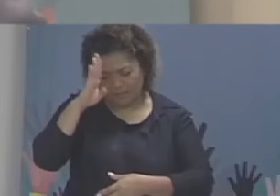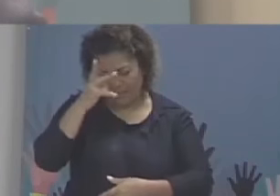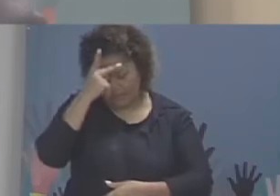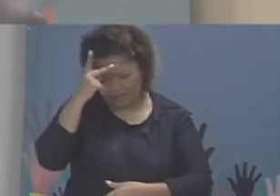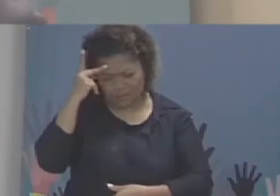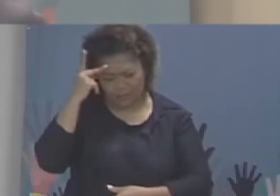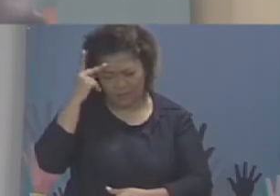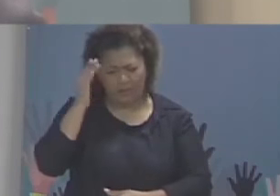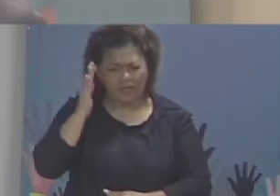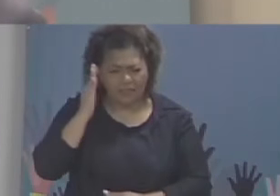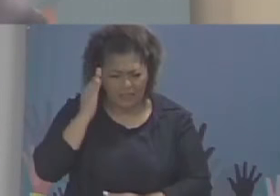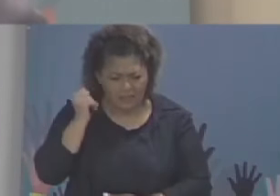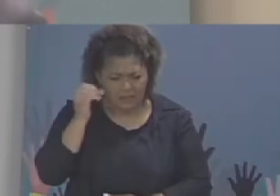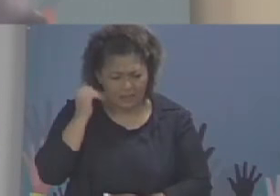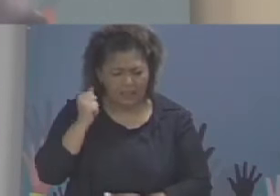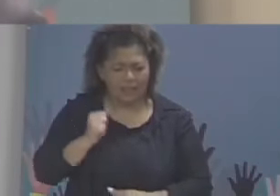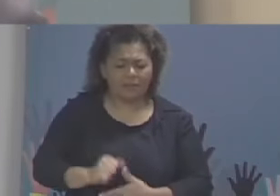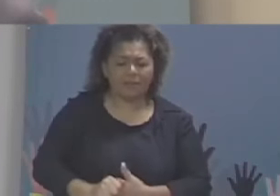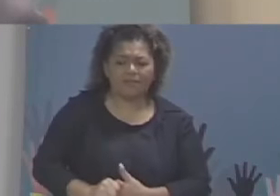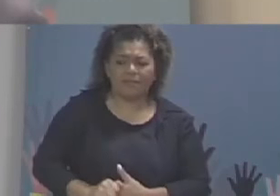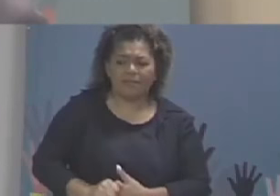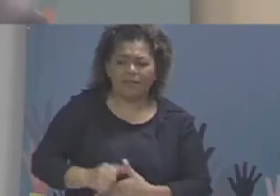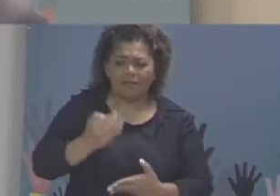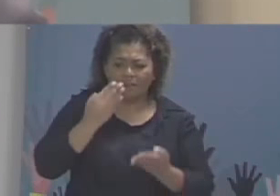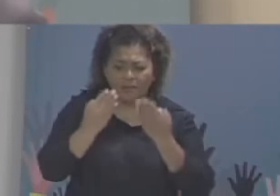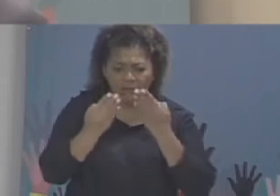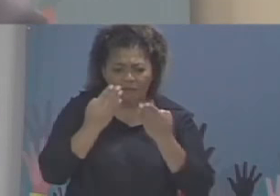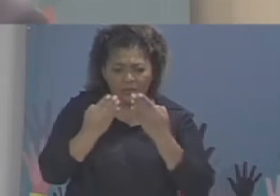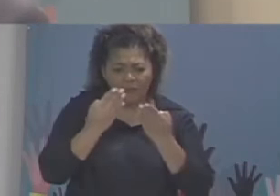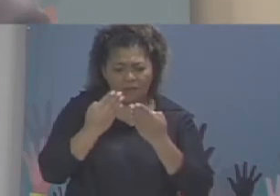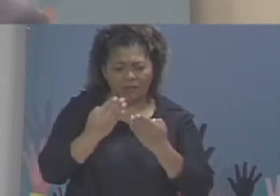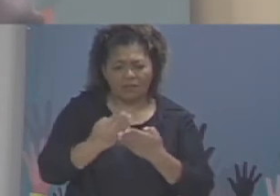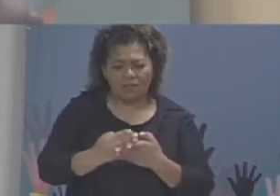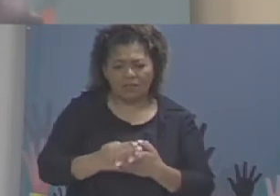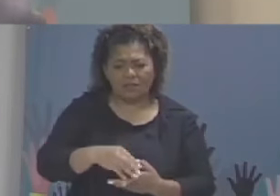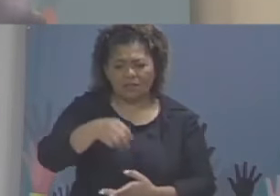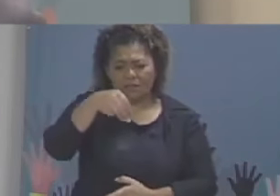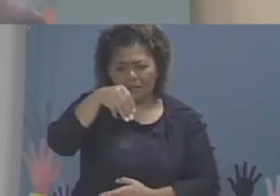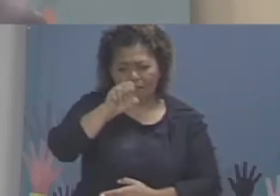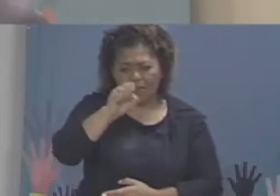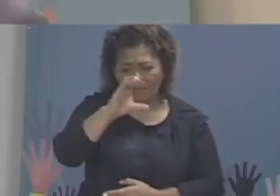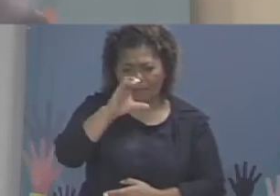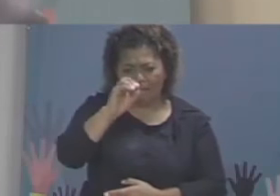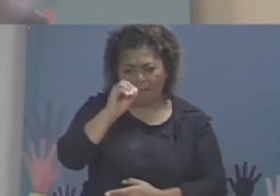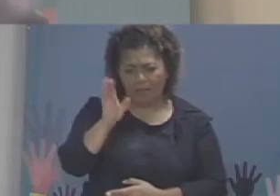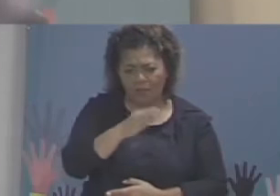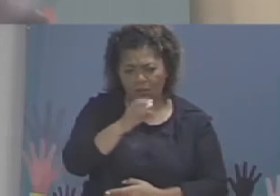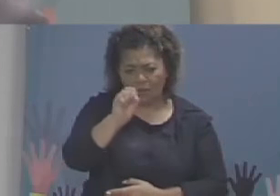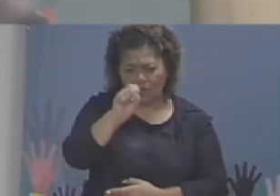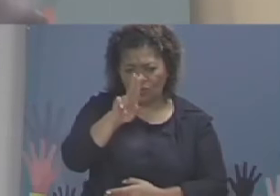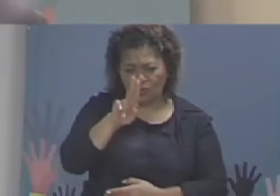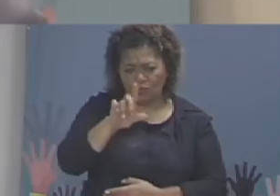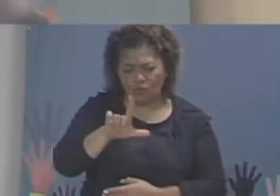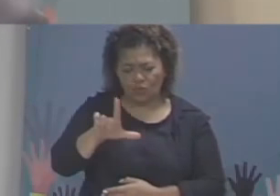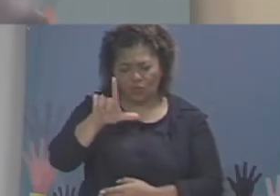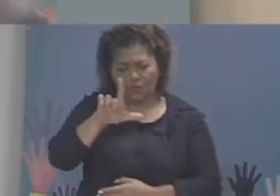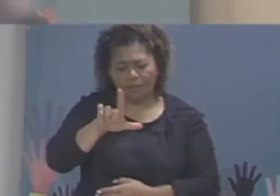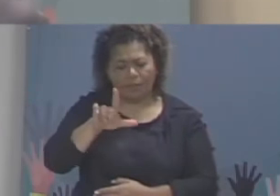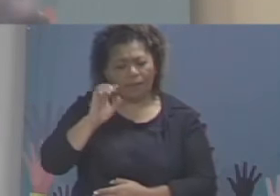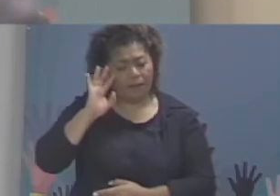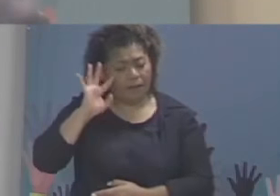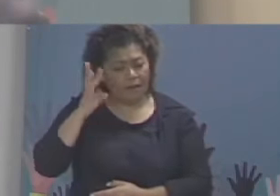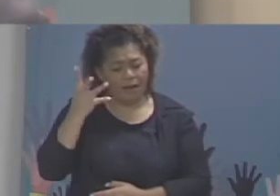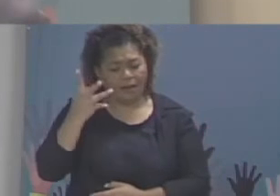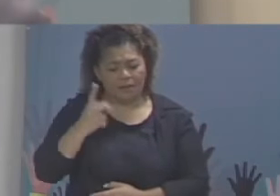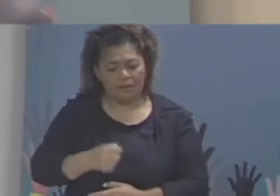cursaram psicologia no Mercosul, a prática psicológica aqui no Brasil. Nós temos uma limitação legal clara, que é a Lei 4.119, a própria